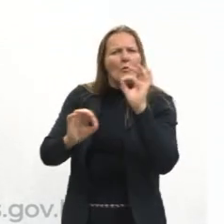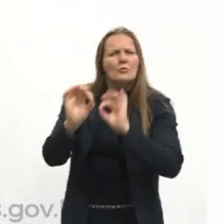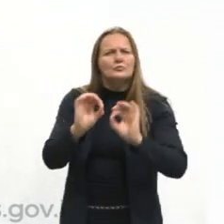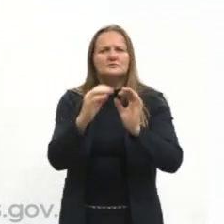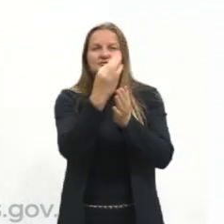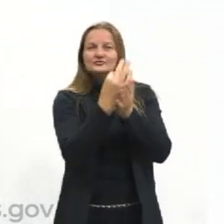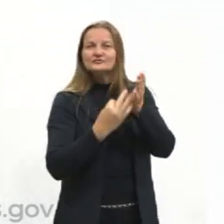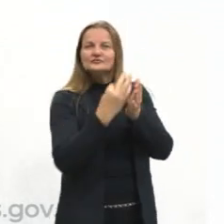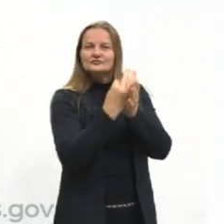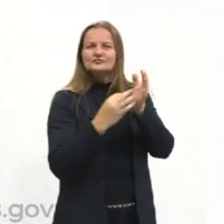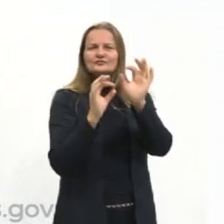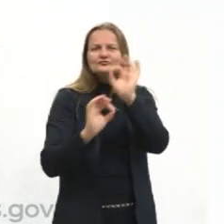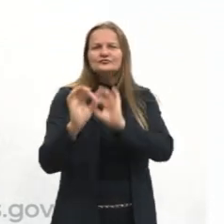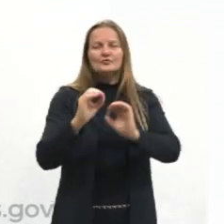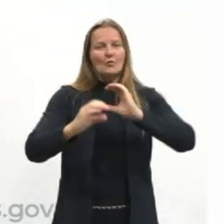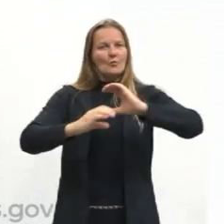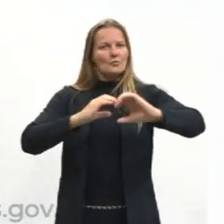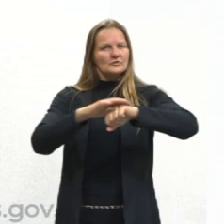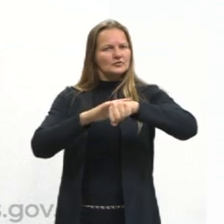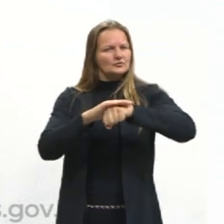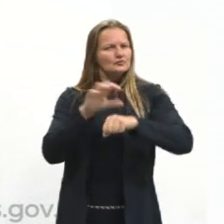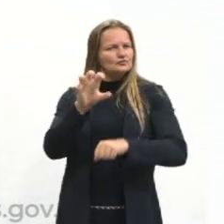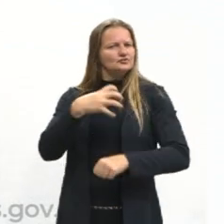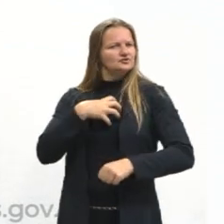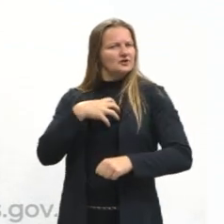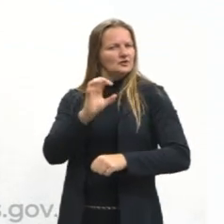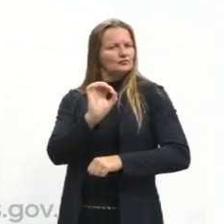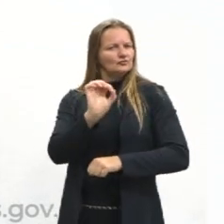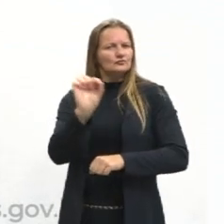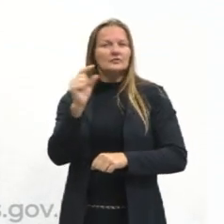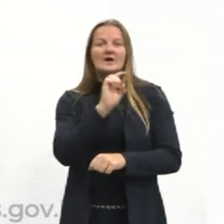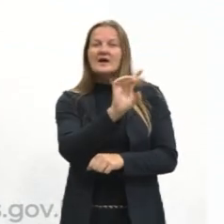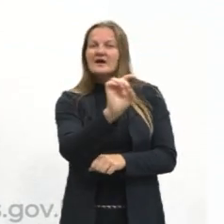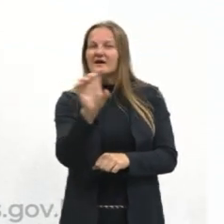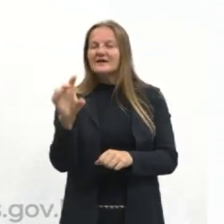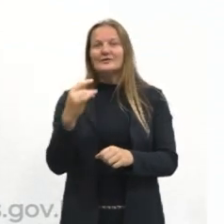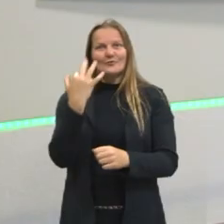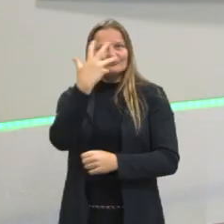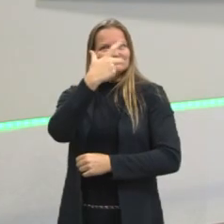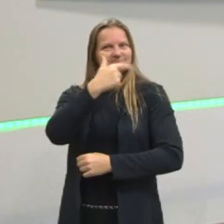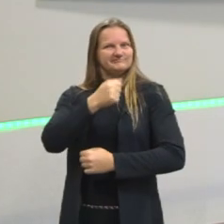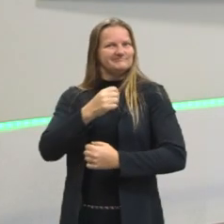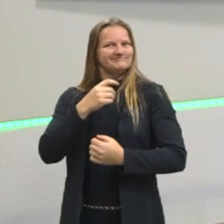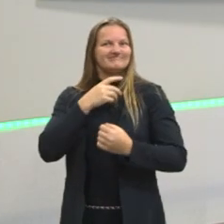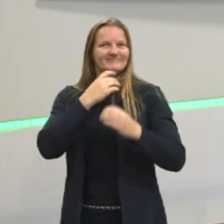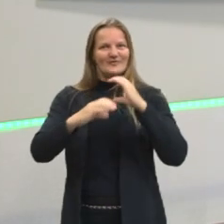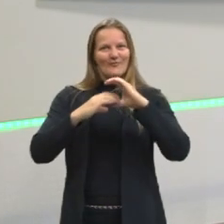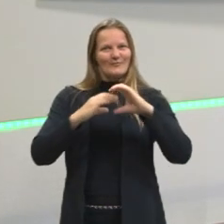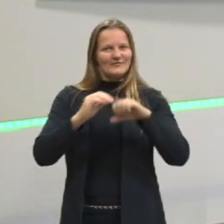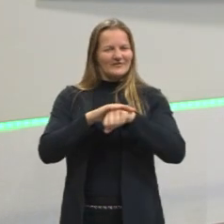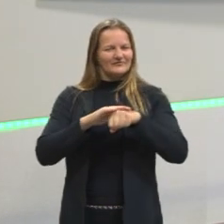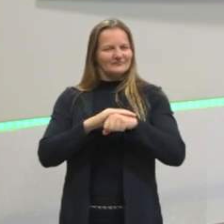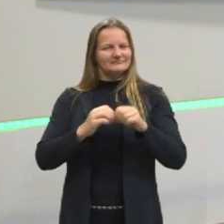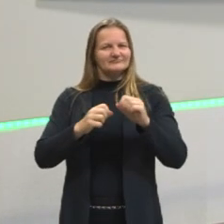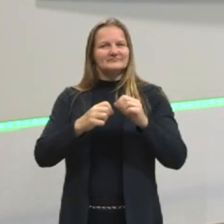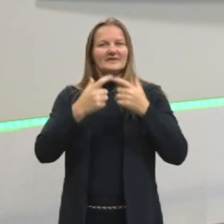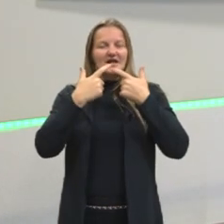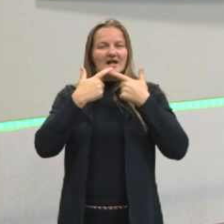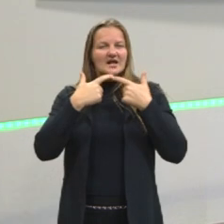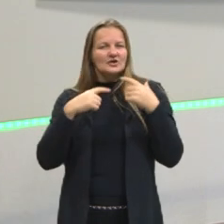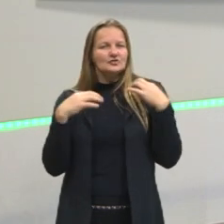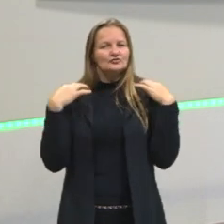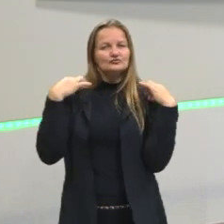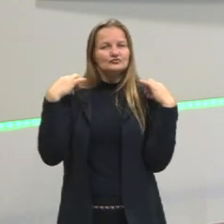maior ênfase à comunicação e torná-la mais bonita elas as figuras de